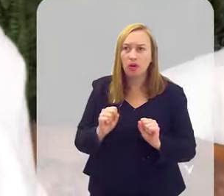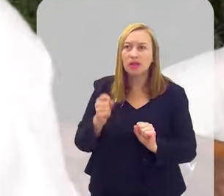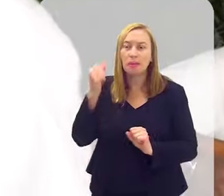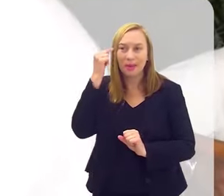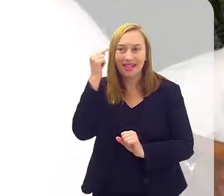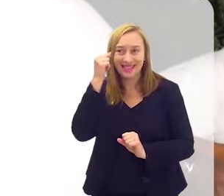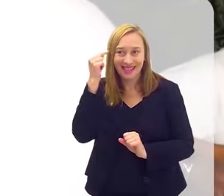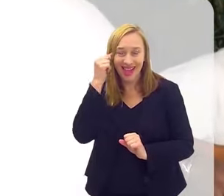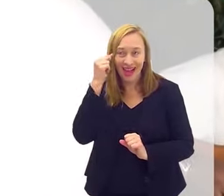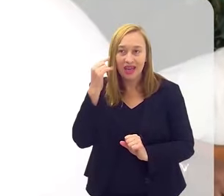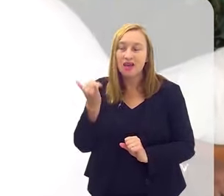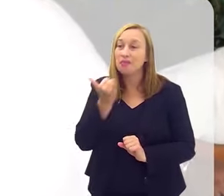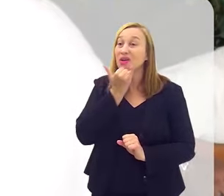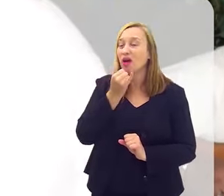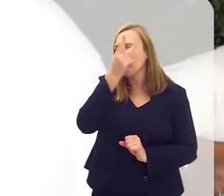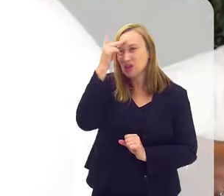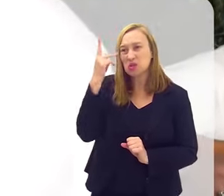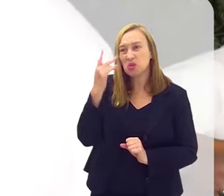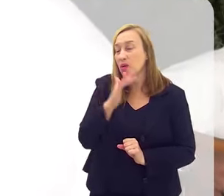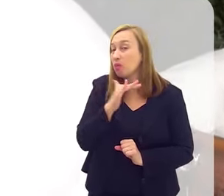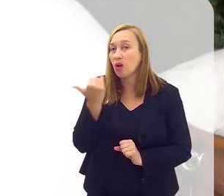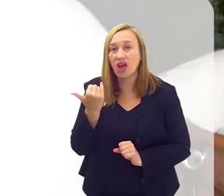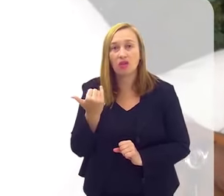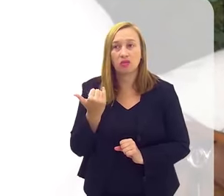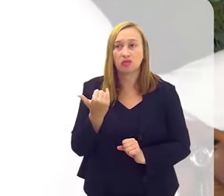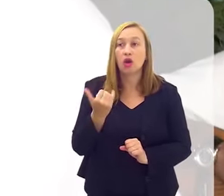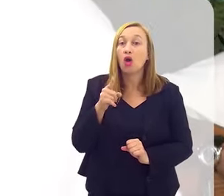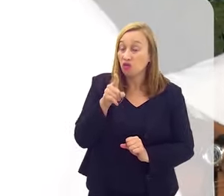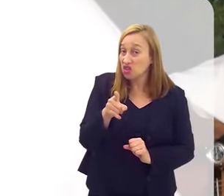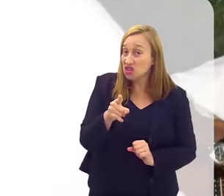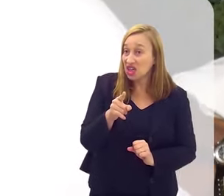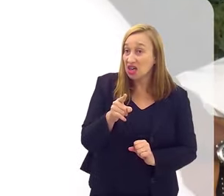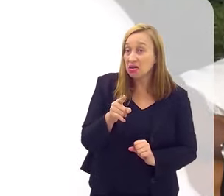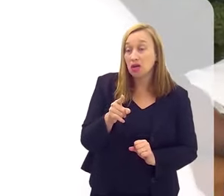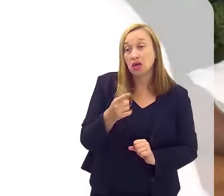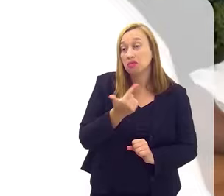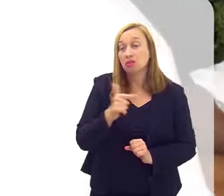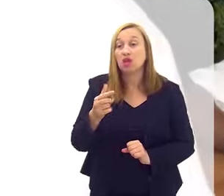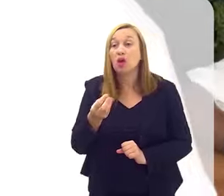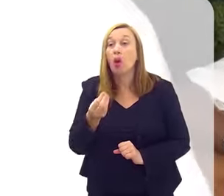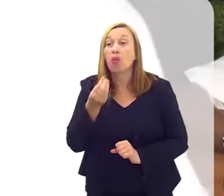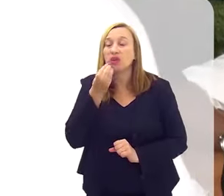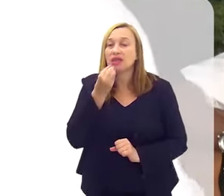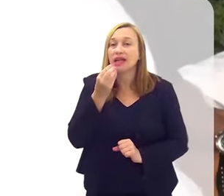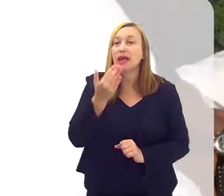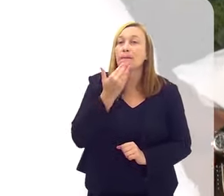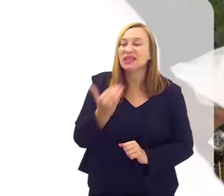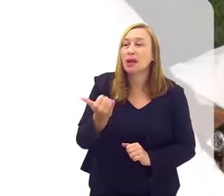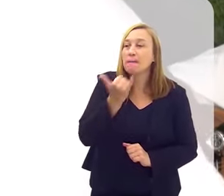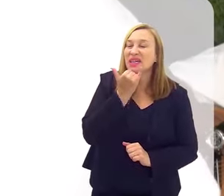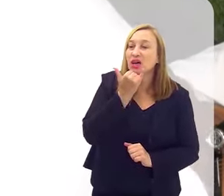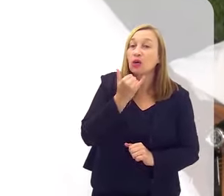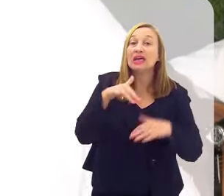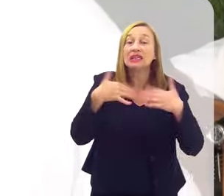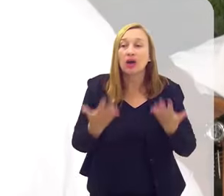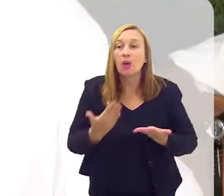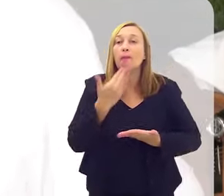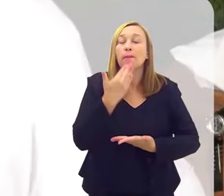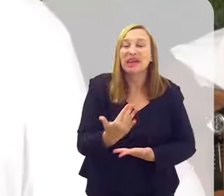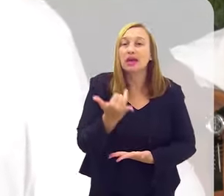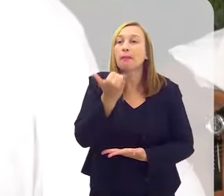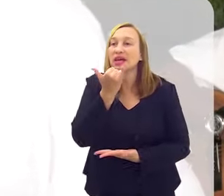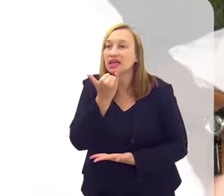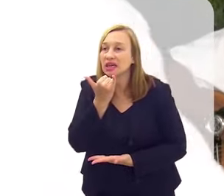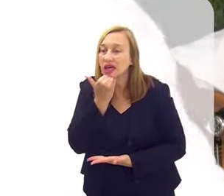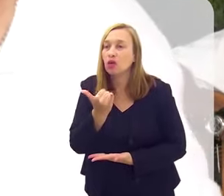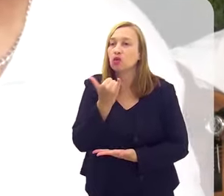amanhã não amanhã você pode ligar a pessoa se foi você pode não ter oportunidade de pedir